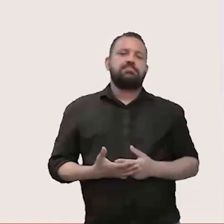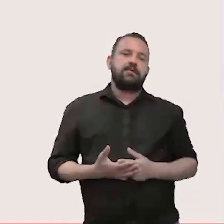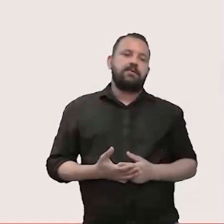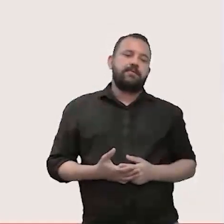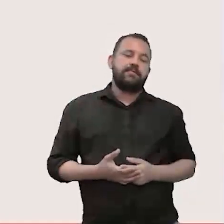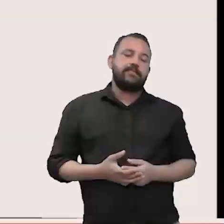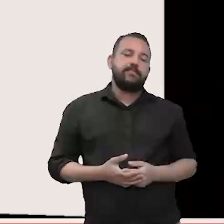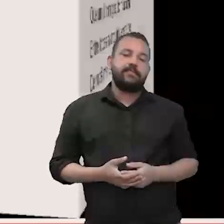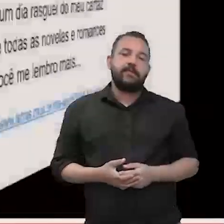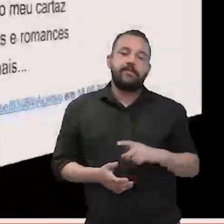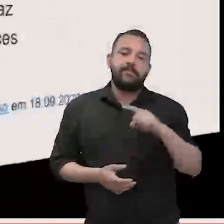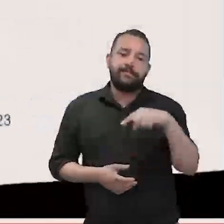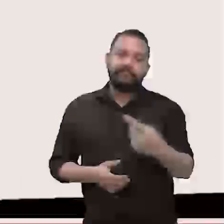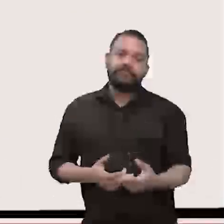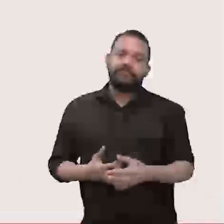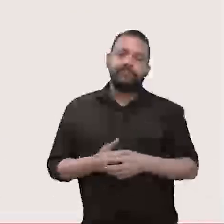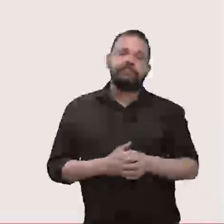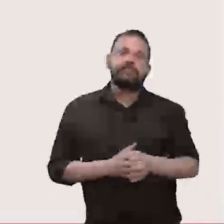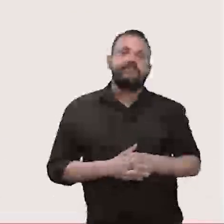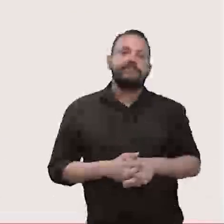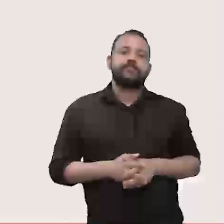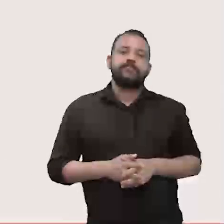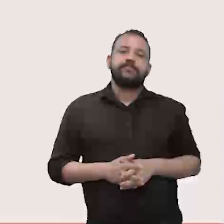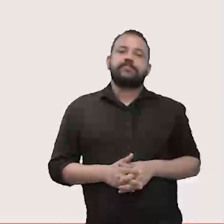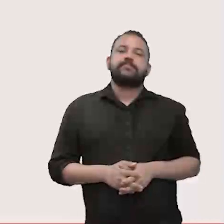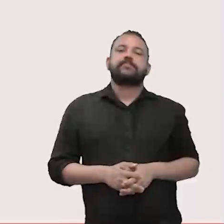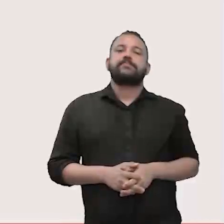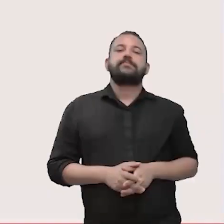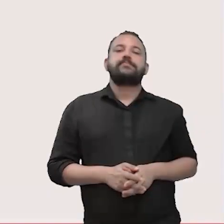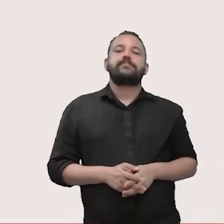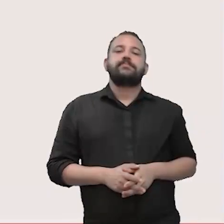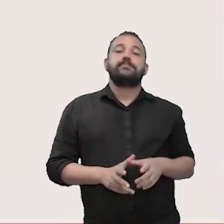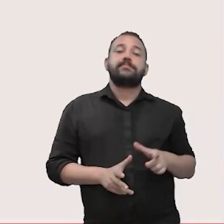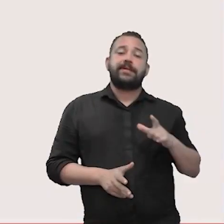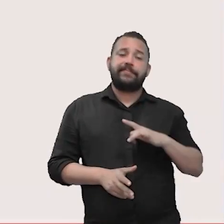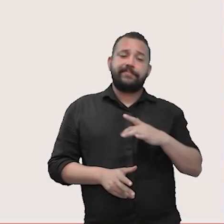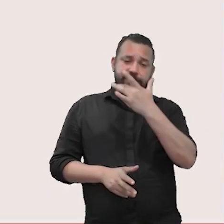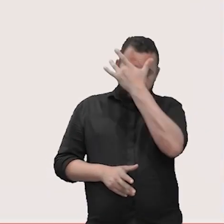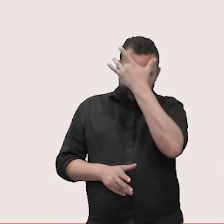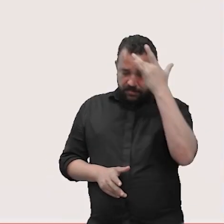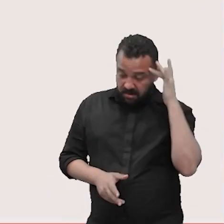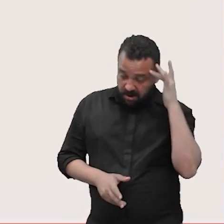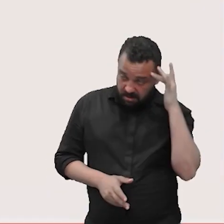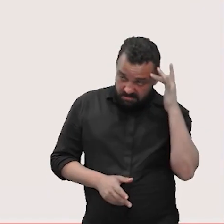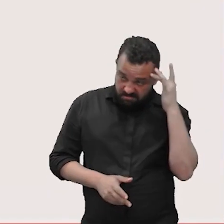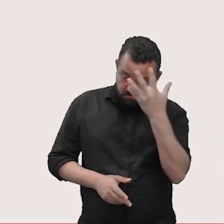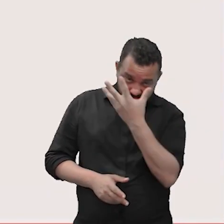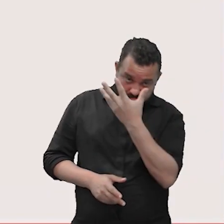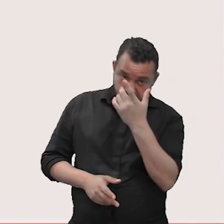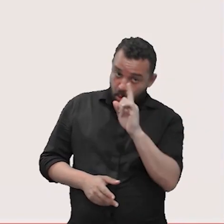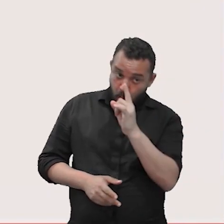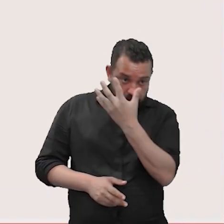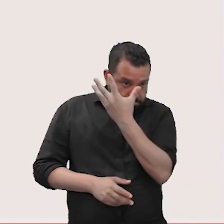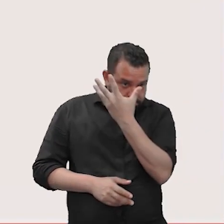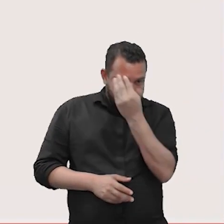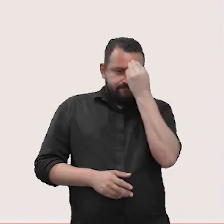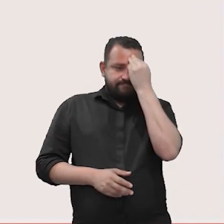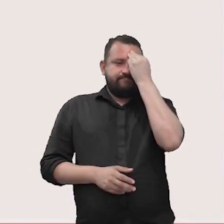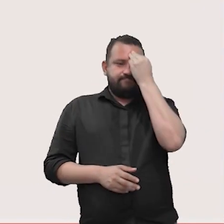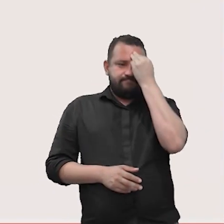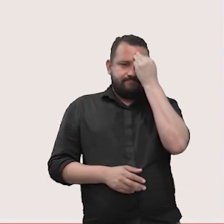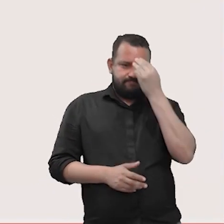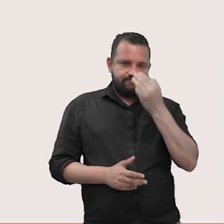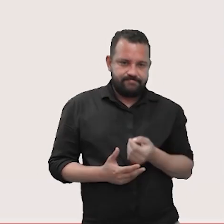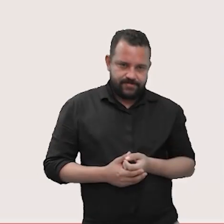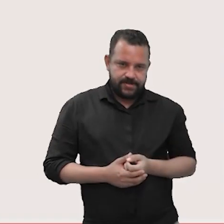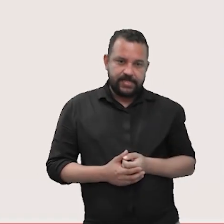passar aqui. Olha agora. Tem pessoa que a gente não esquece, não é?